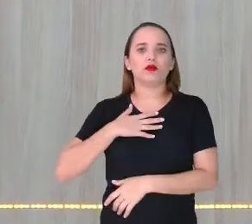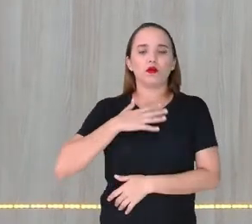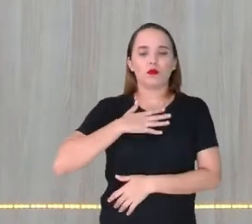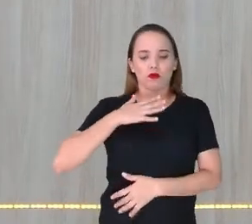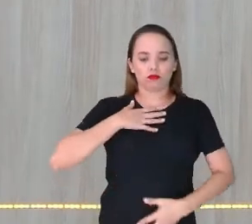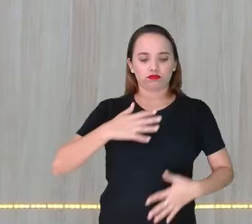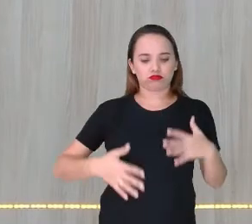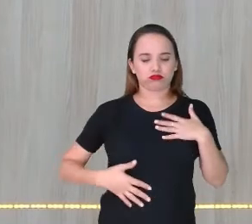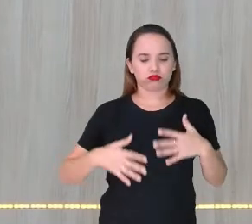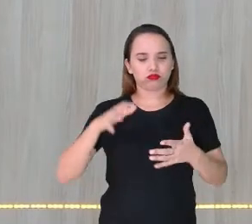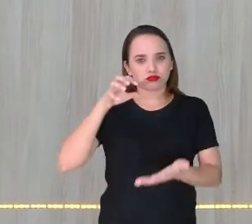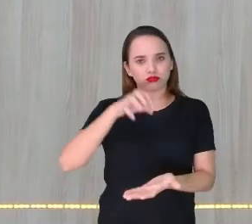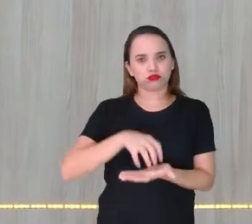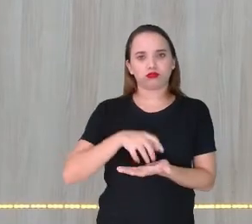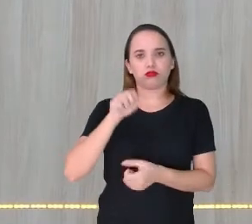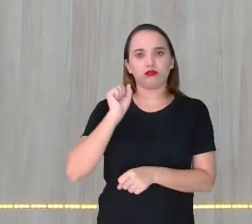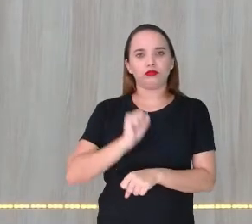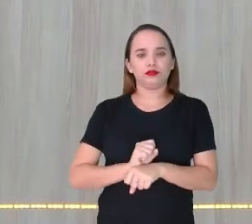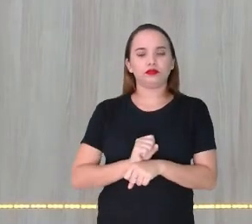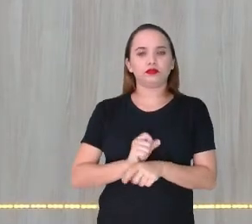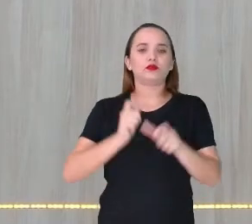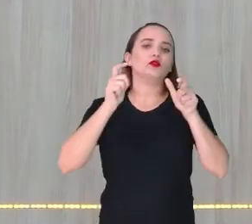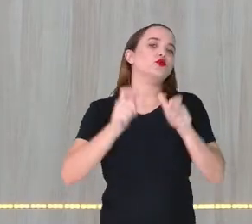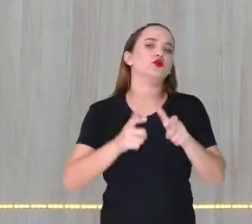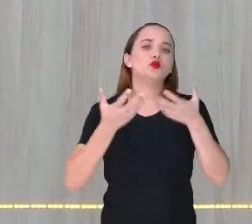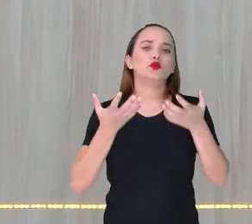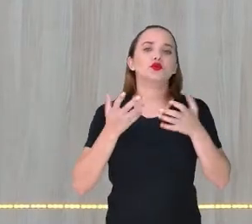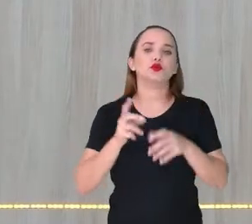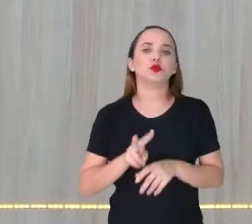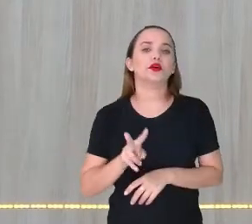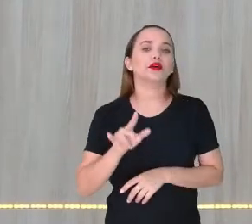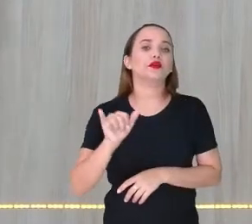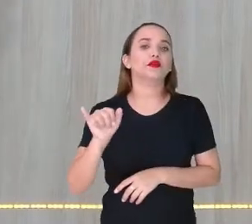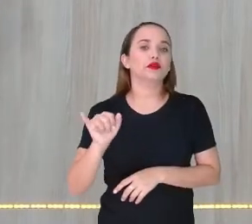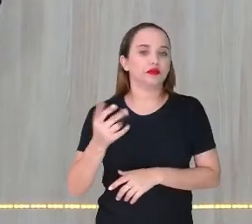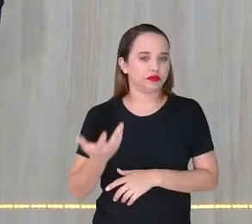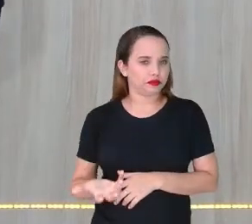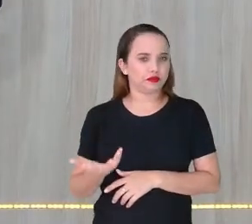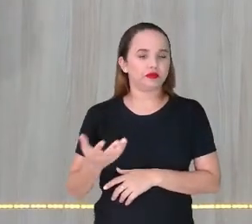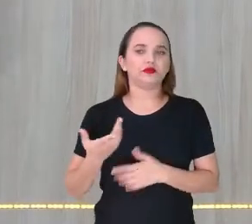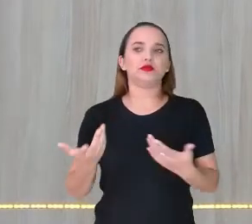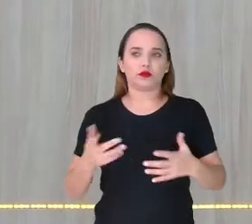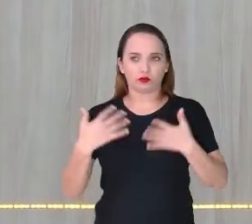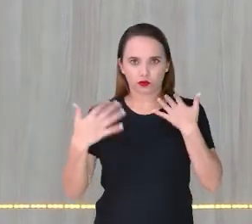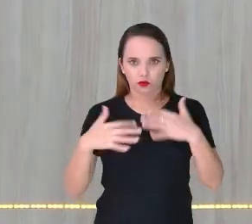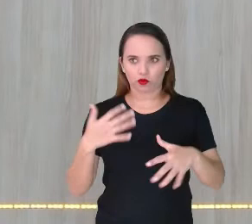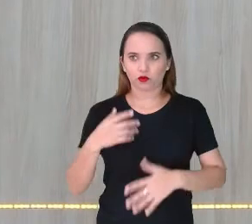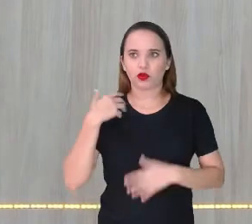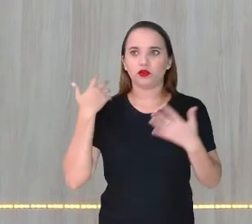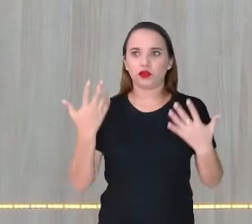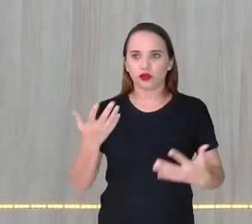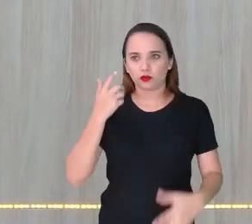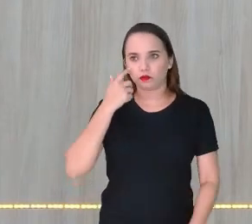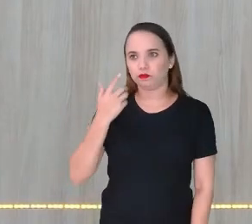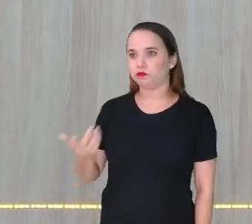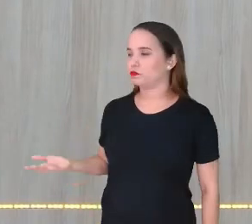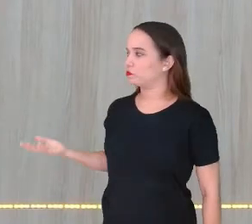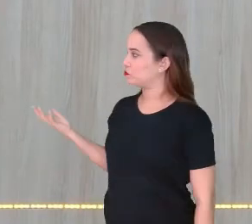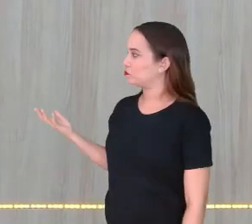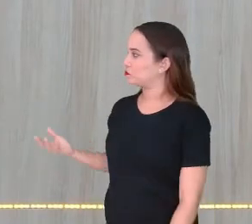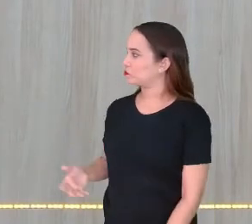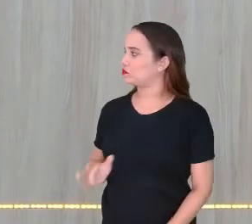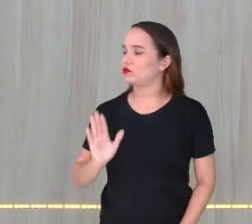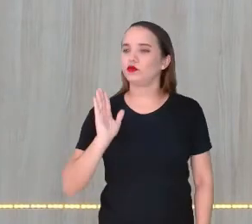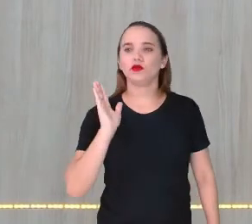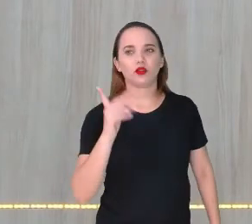para onde eu quero ir, né? Qual é o objetivo daquele movimento que eu estou fazendo. Então, ó,